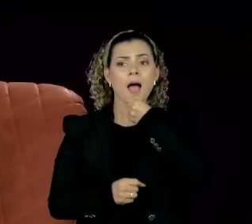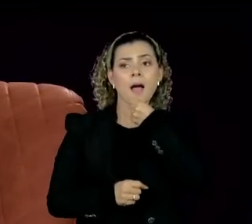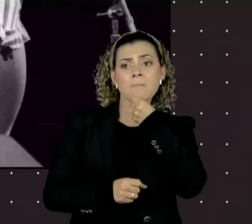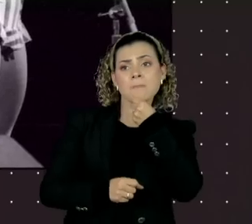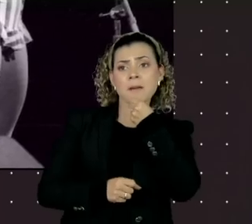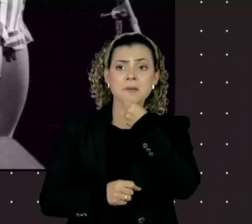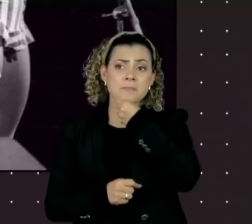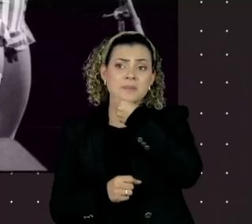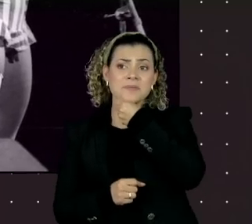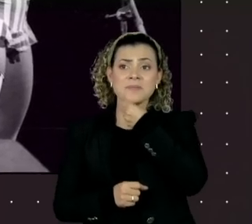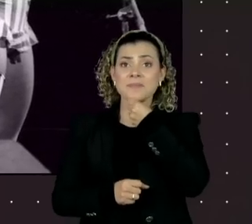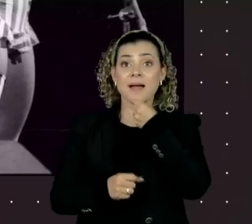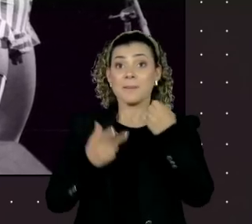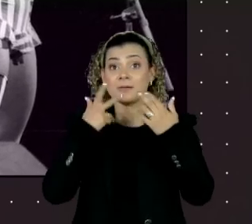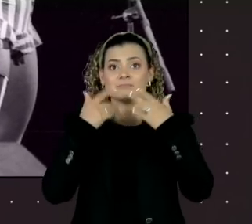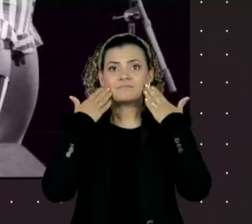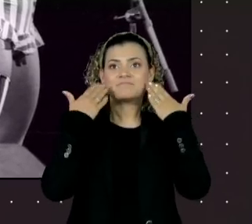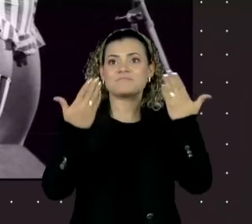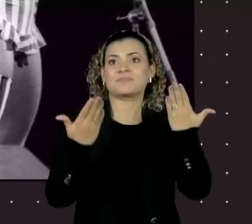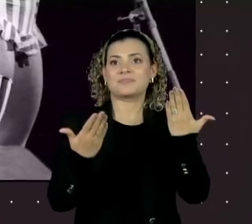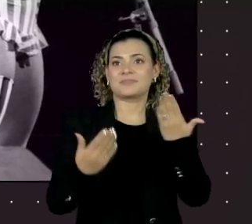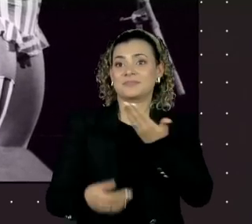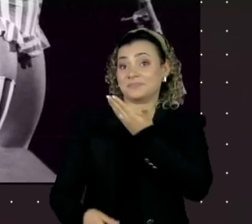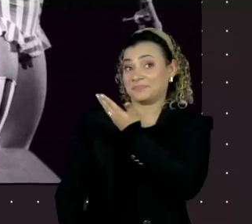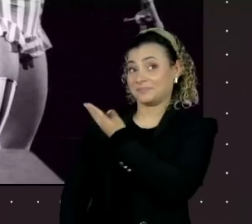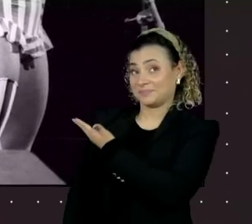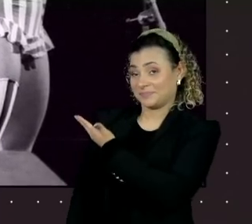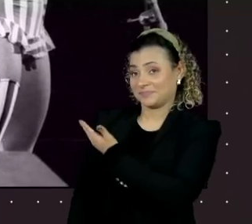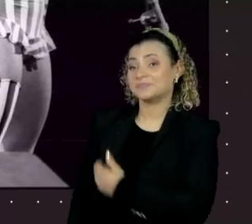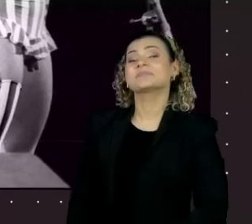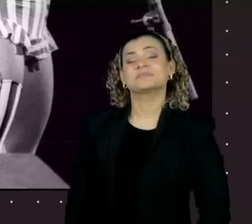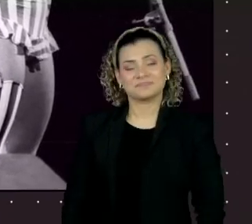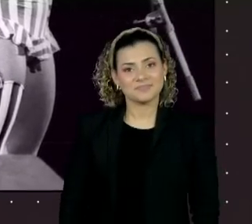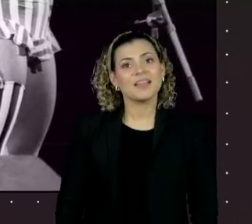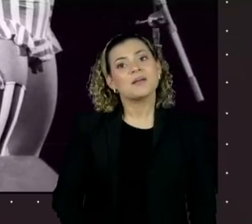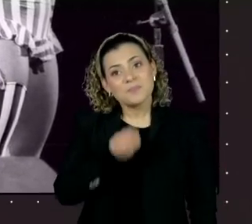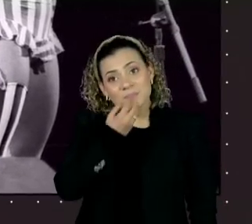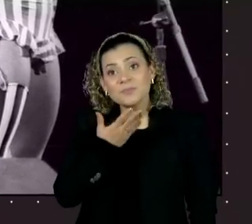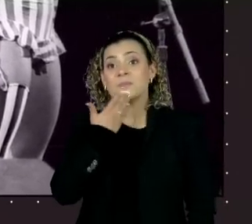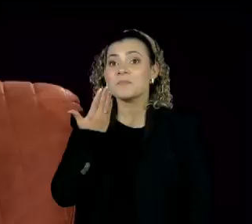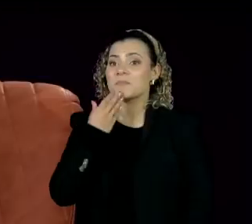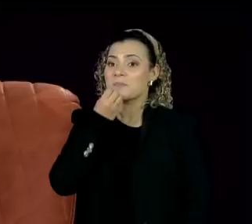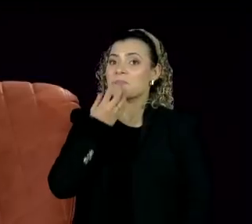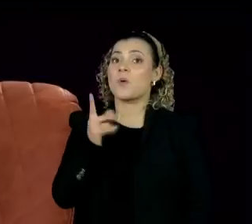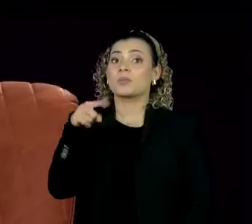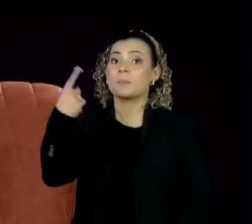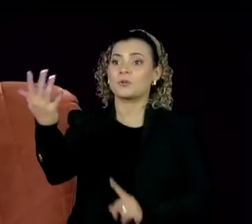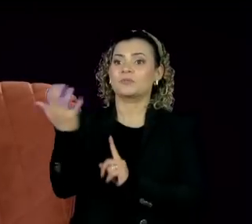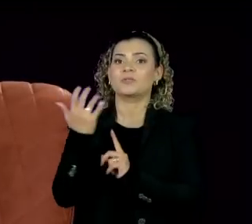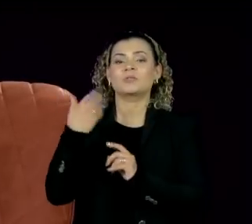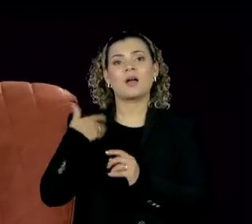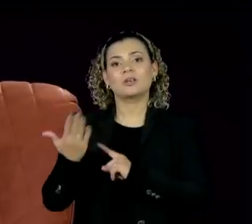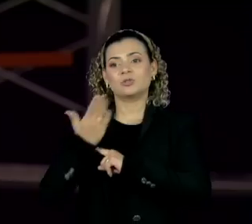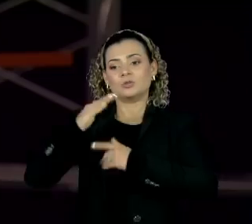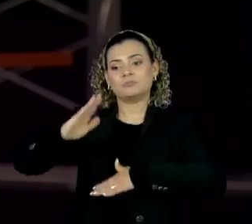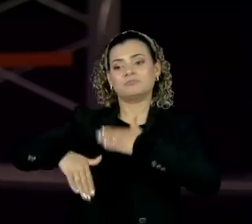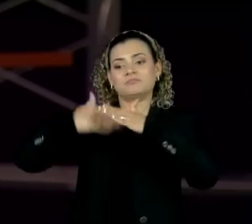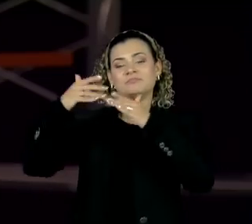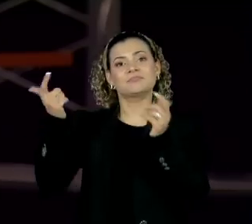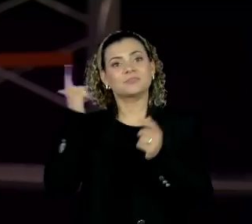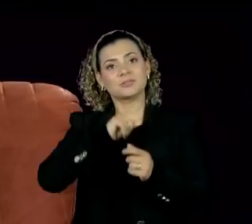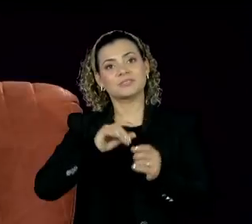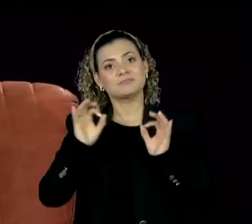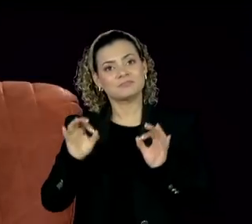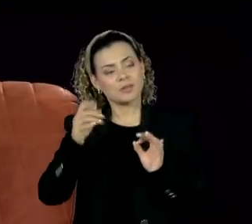o que deu muita visibilidade, né, para mim e para a Márcia, o que facilitou muito a minha carreira solo depois. Uma mente inquieta